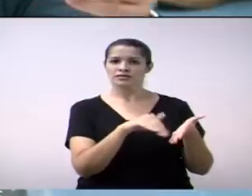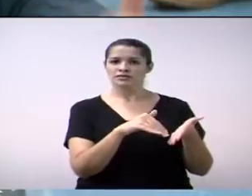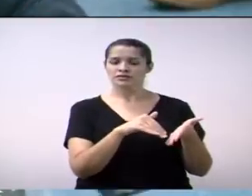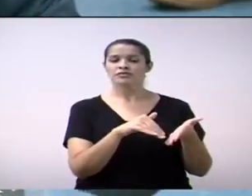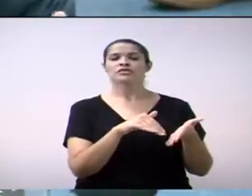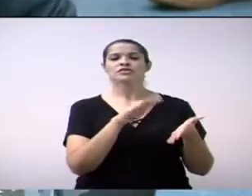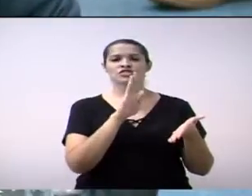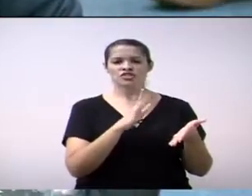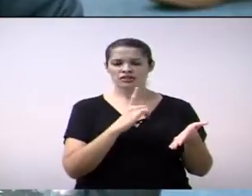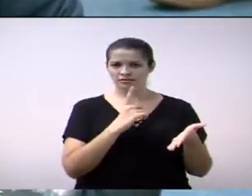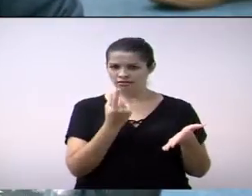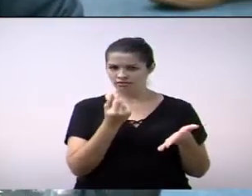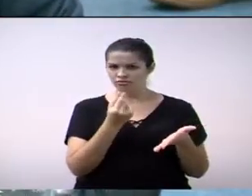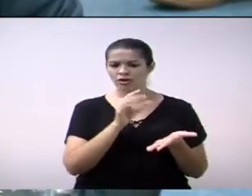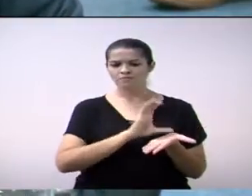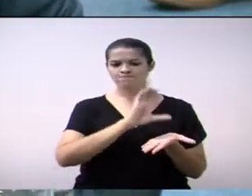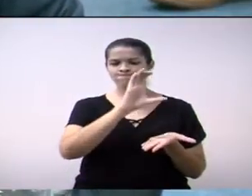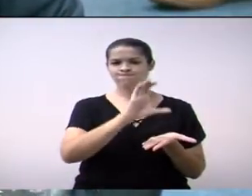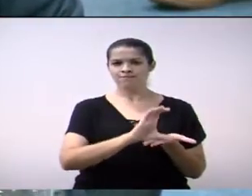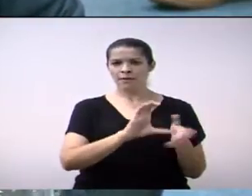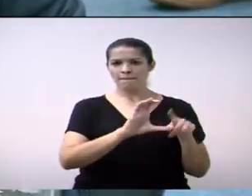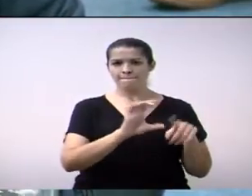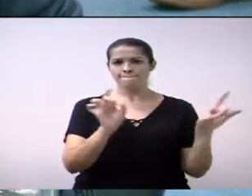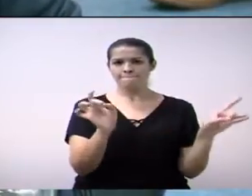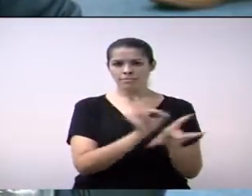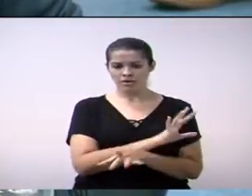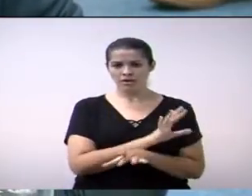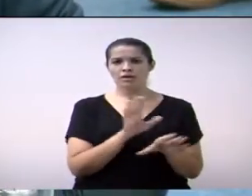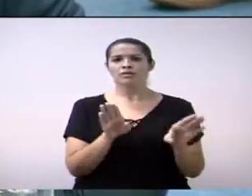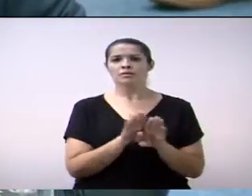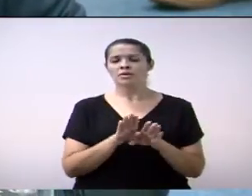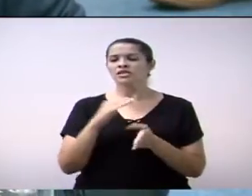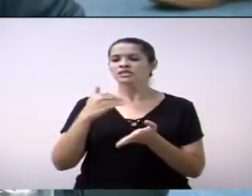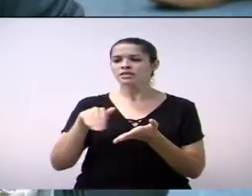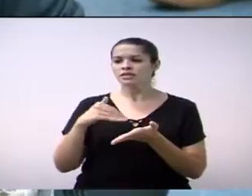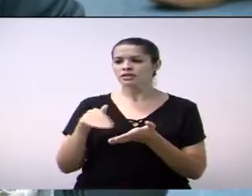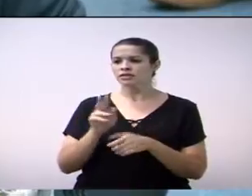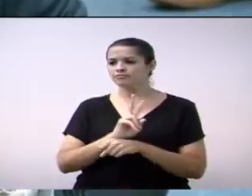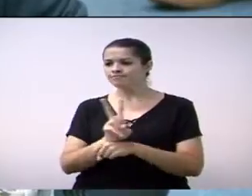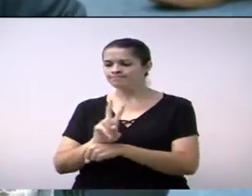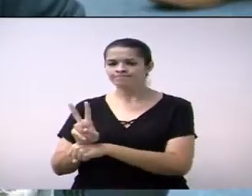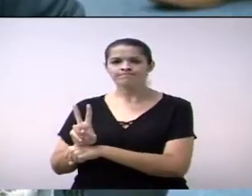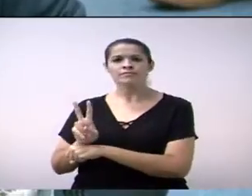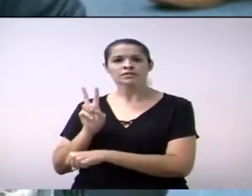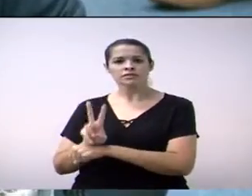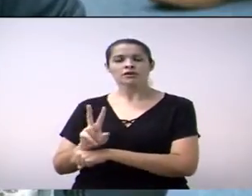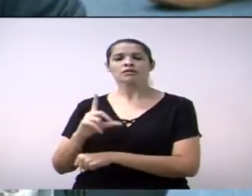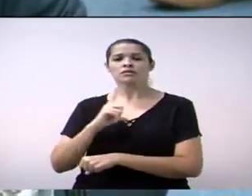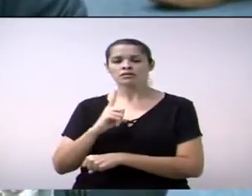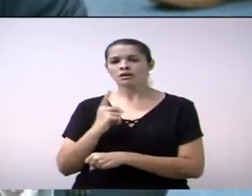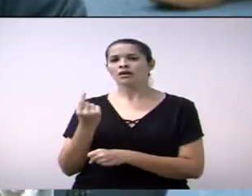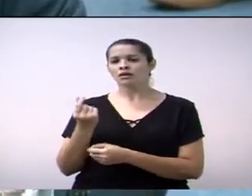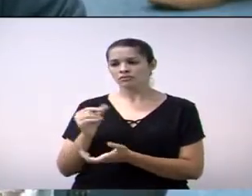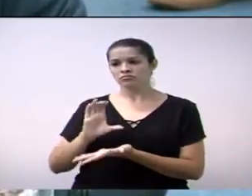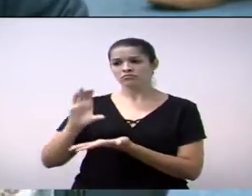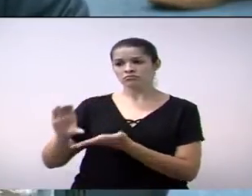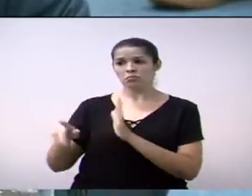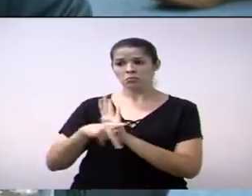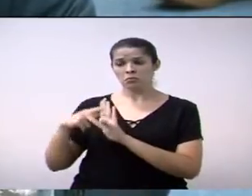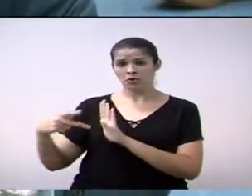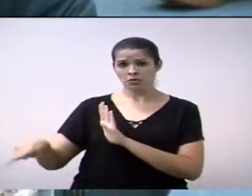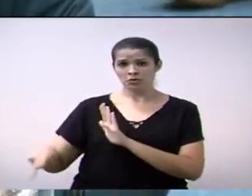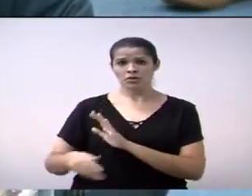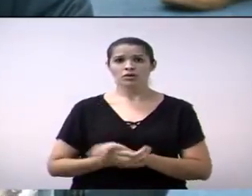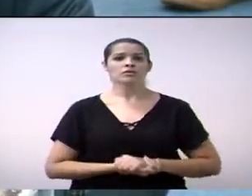a secretaria de segurança ter o seu orçamento, então foi passado pelo presidente dessa casa que, para